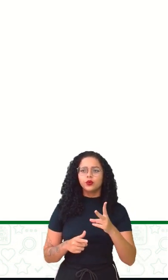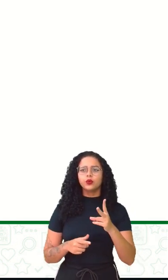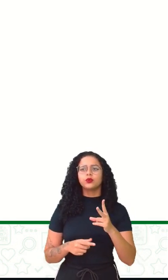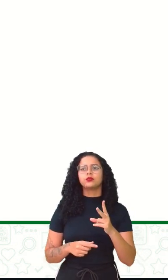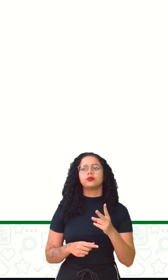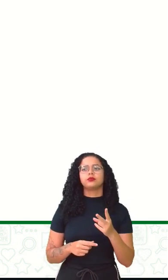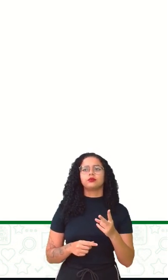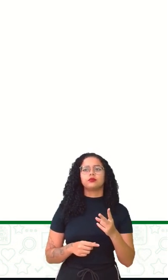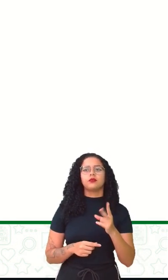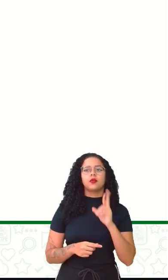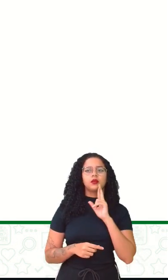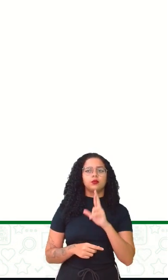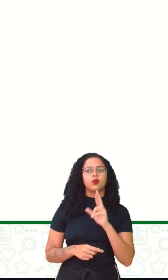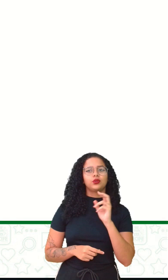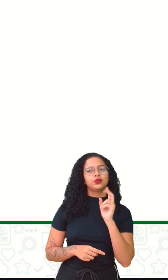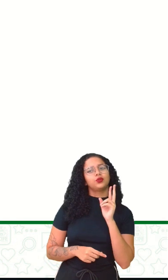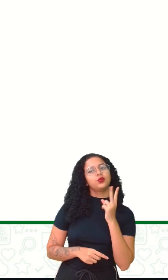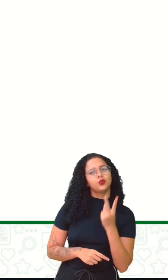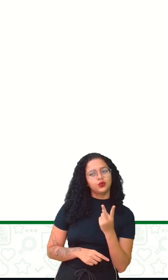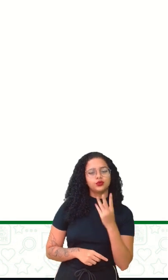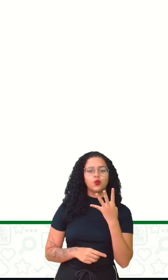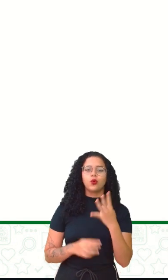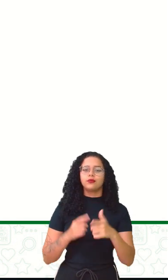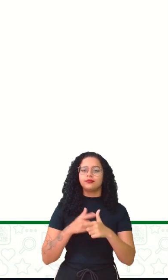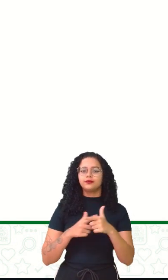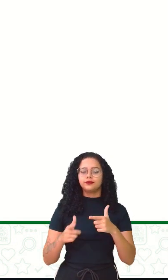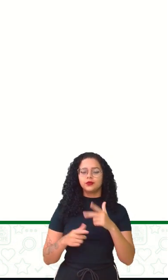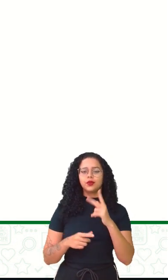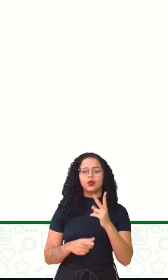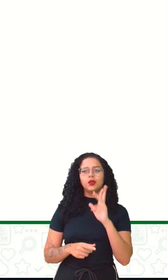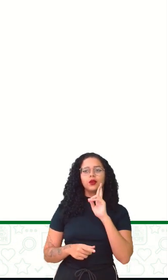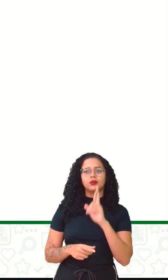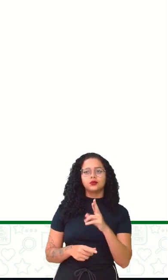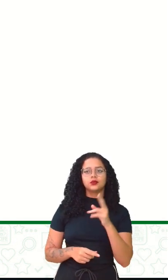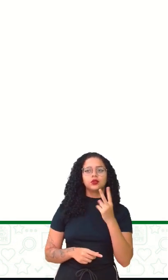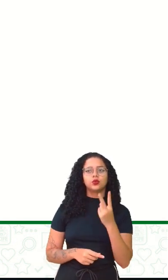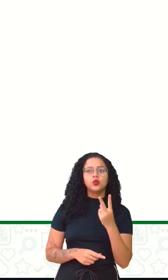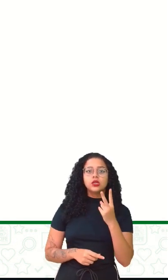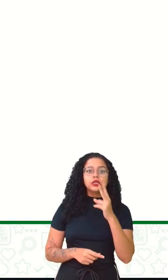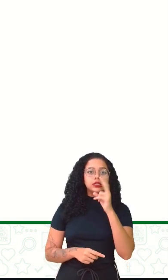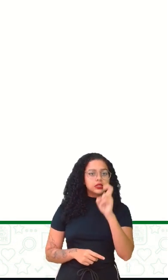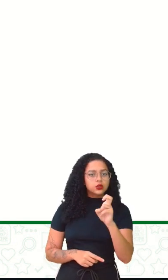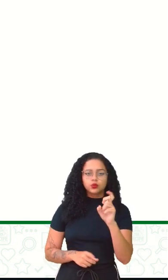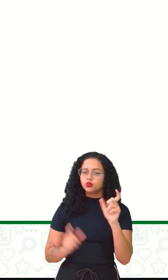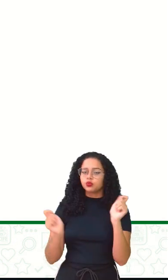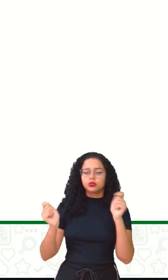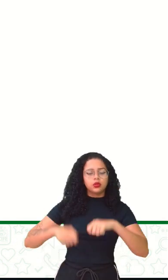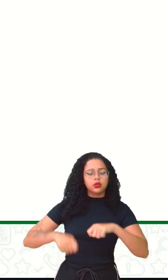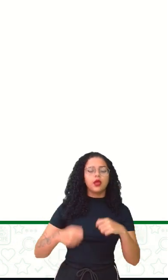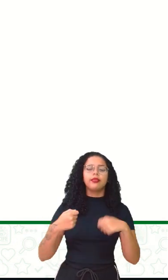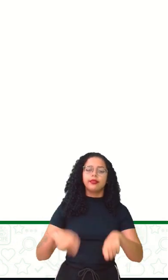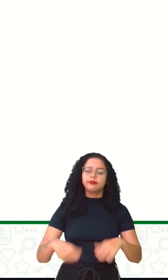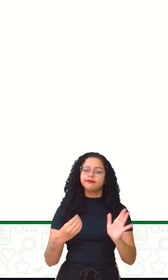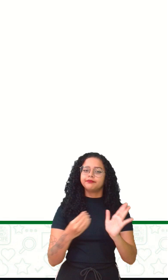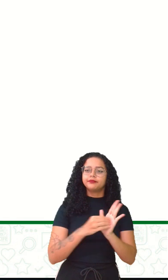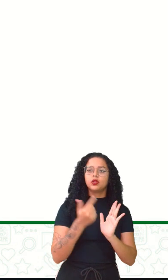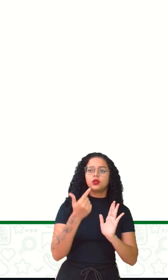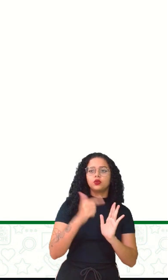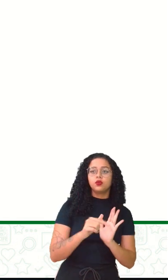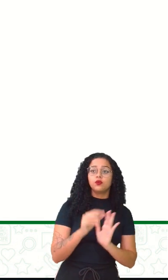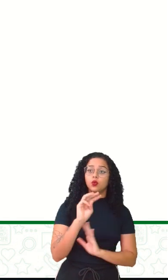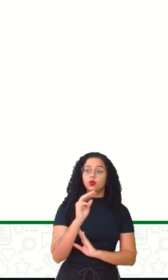2 dá 2, o 5 não dá para dividir por 2, repete, e o 6 dividido por 2 dá